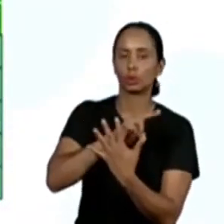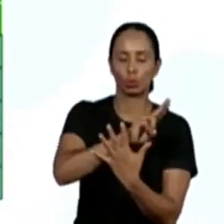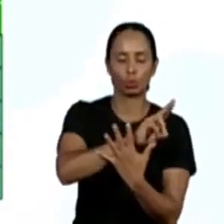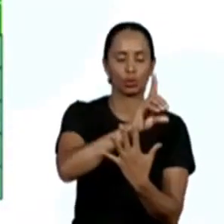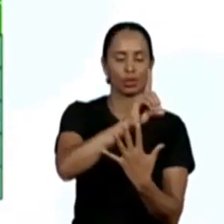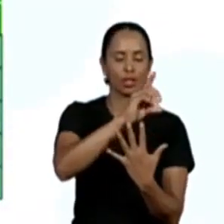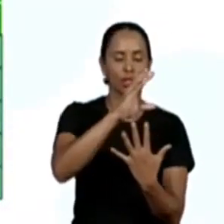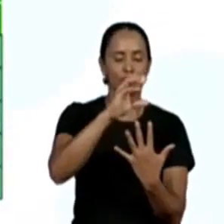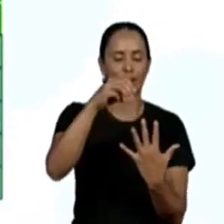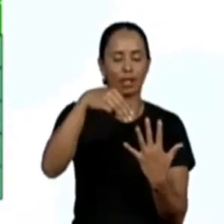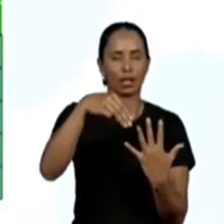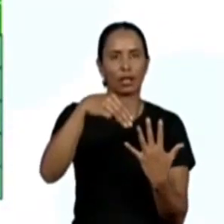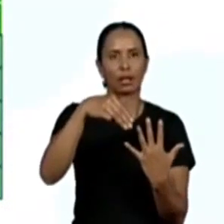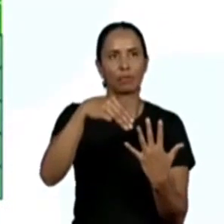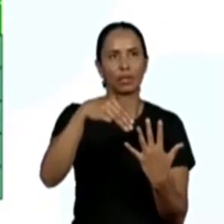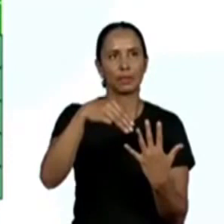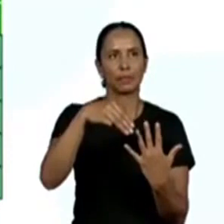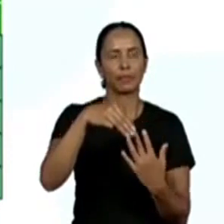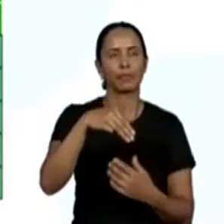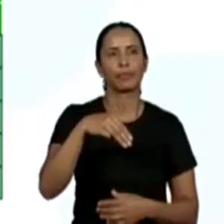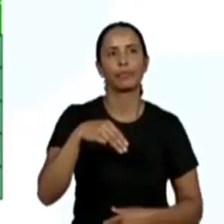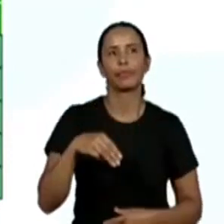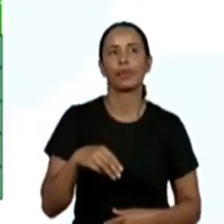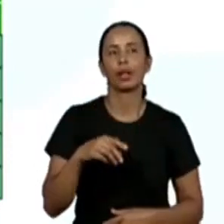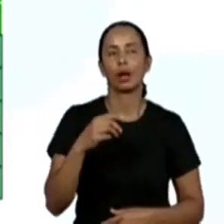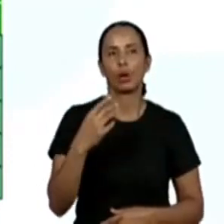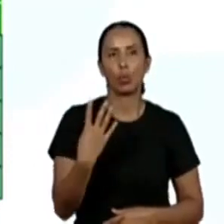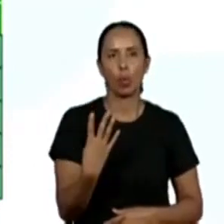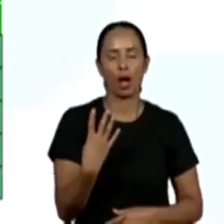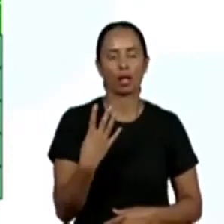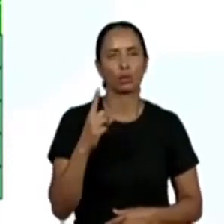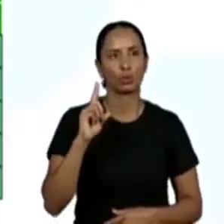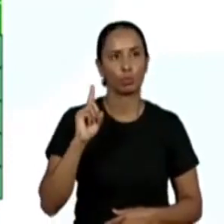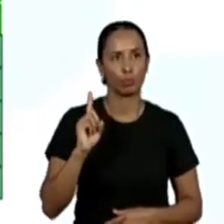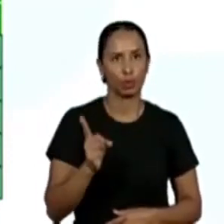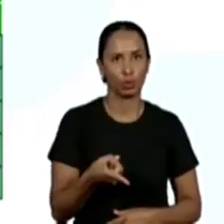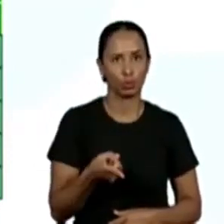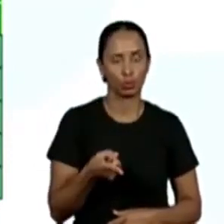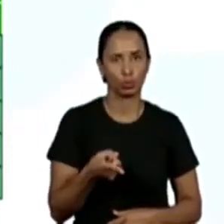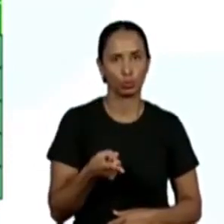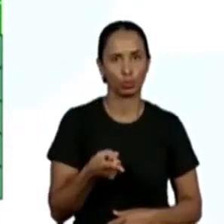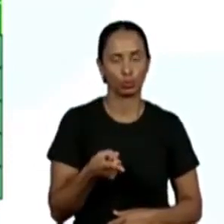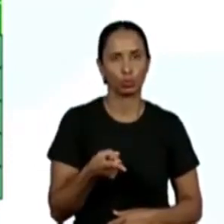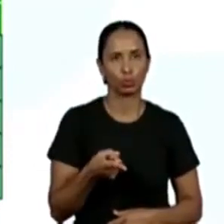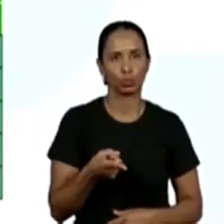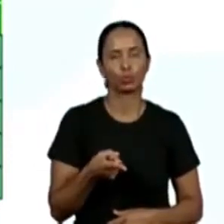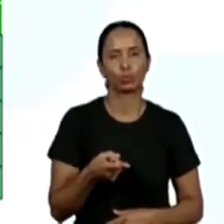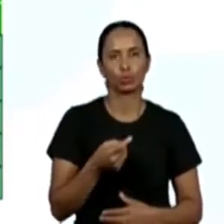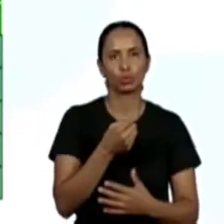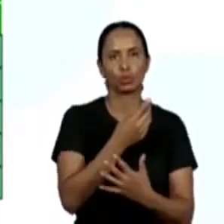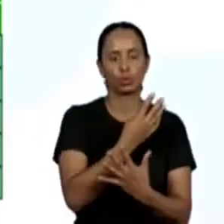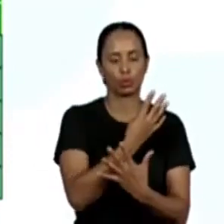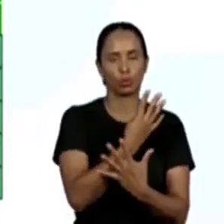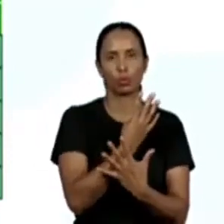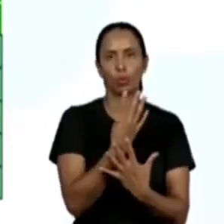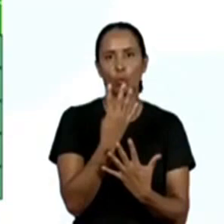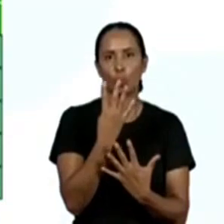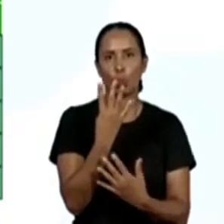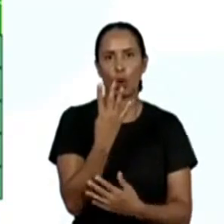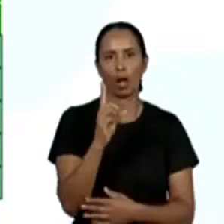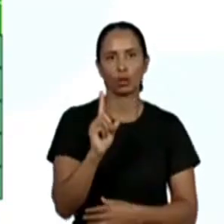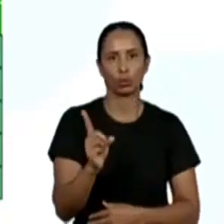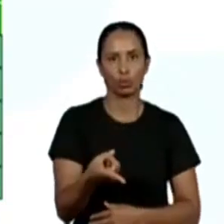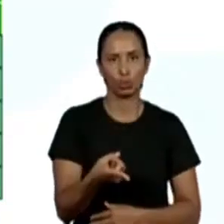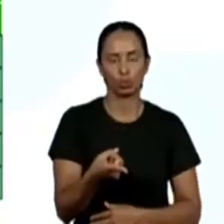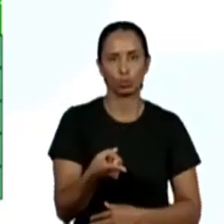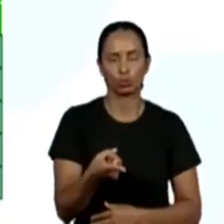4, e você escreve o 1.000, seguido dele você consegue identificar esse valor. Beleza?